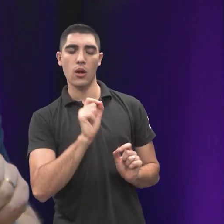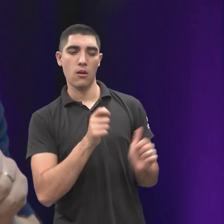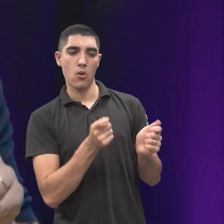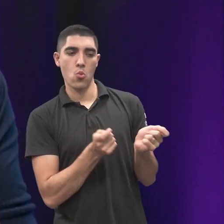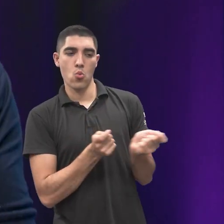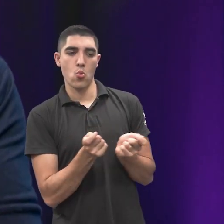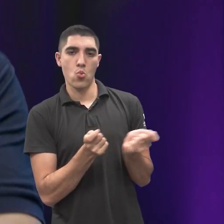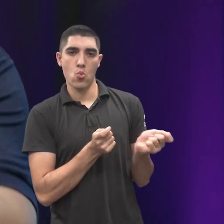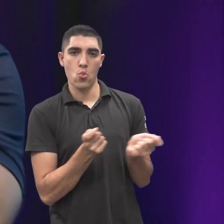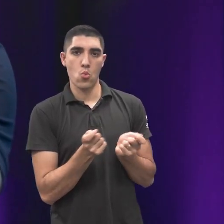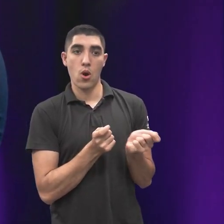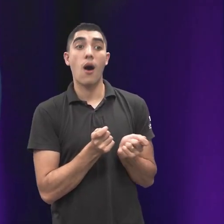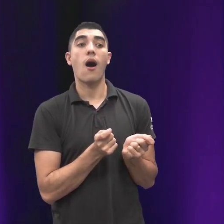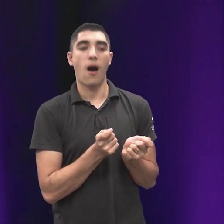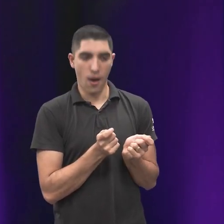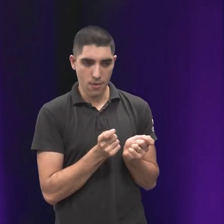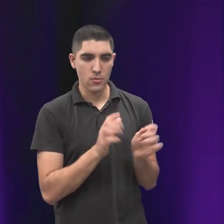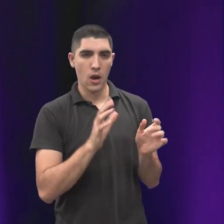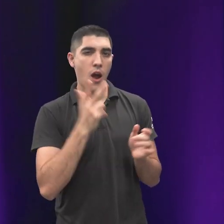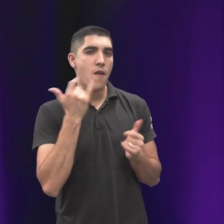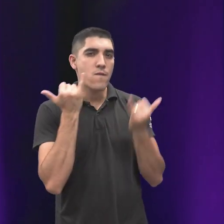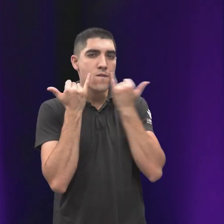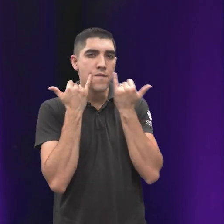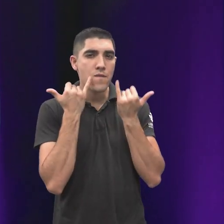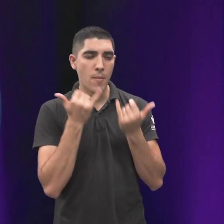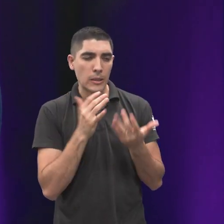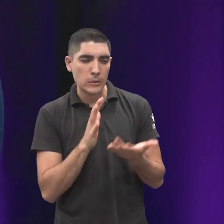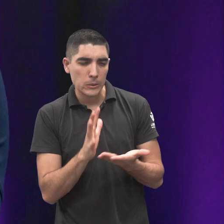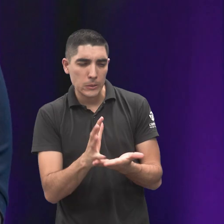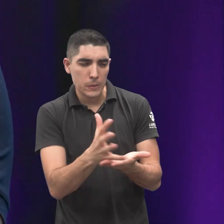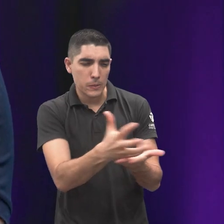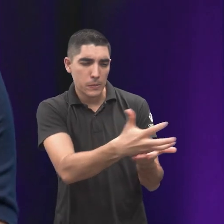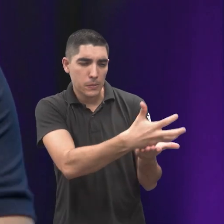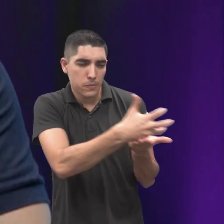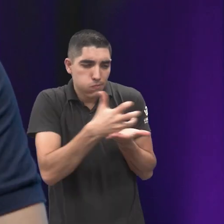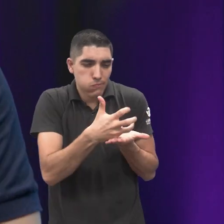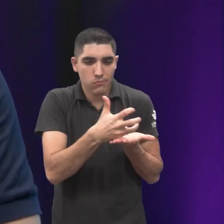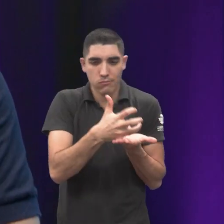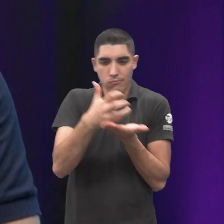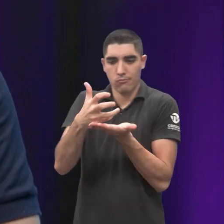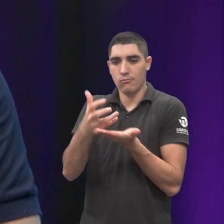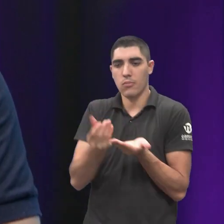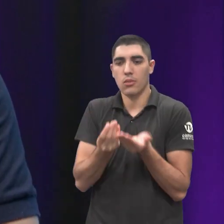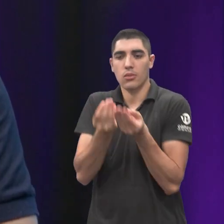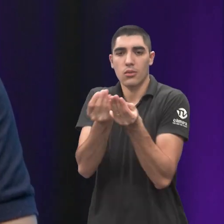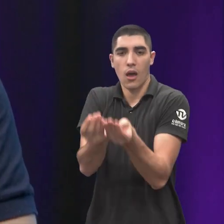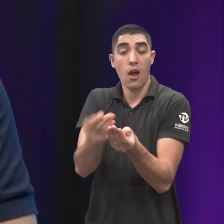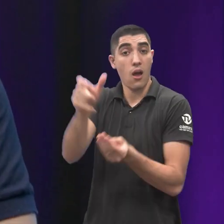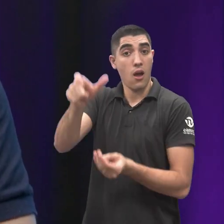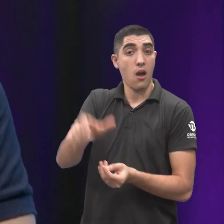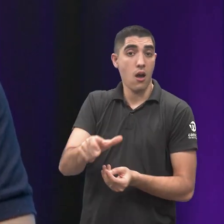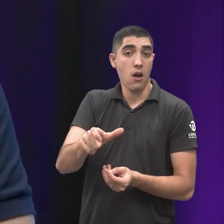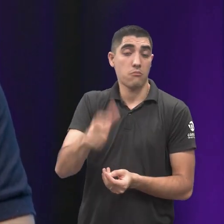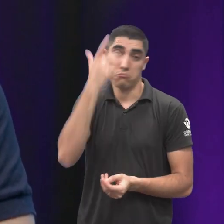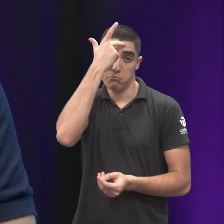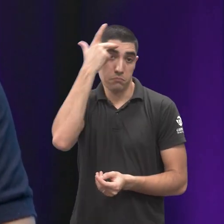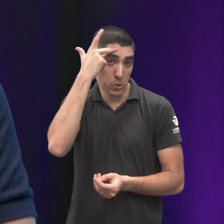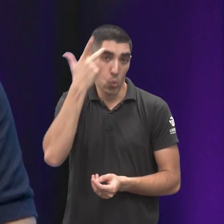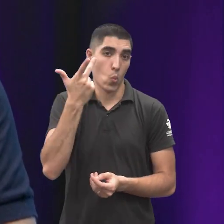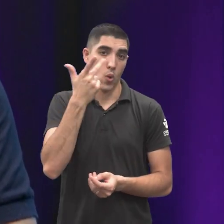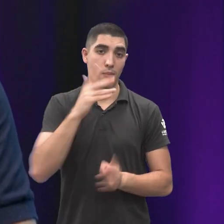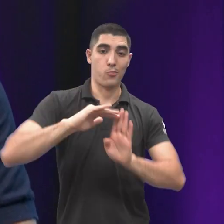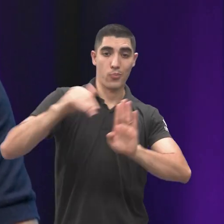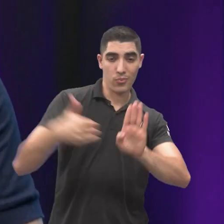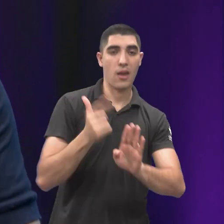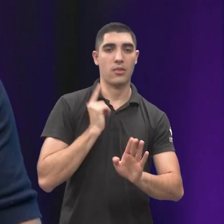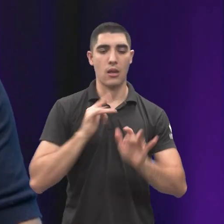tudo, o que ele faz? Ele entrega essas informações para um produtor, para um anunciante, e esse anunciante tem nas mãos ali todo o